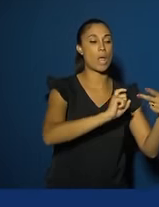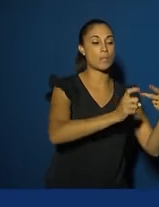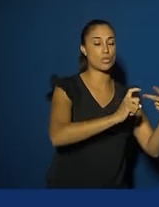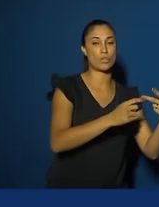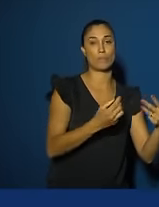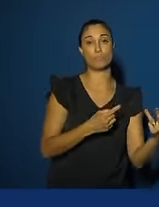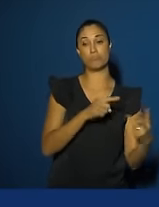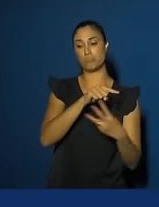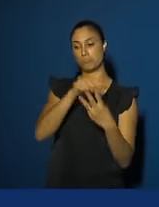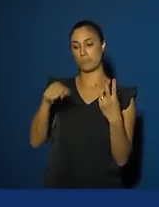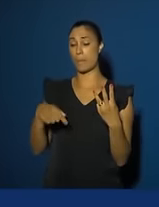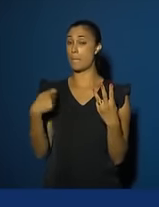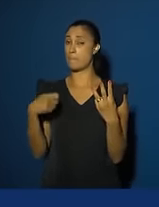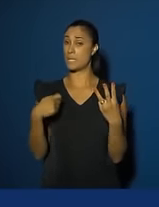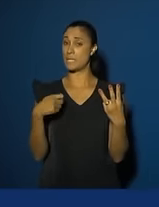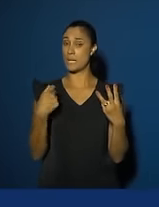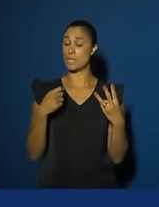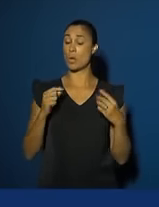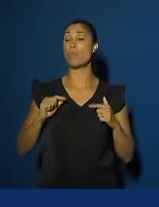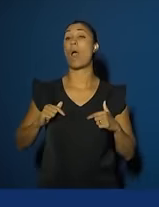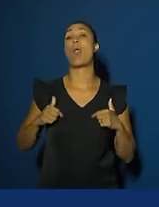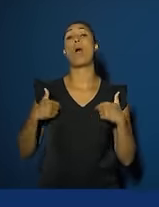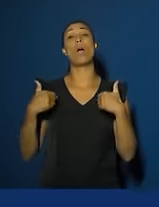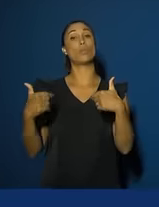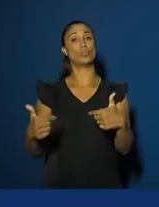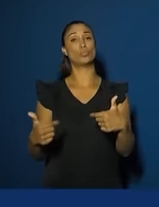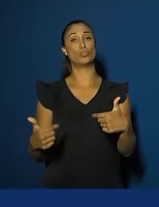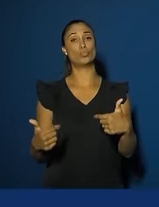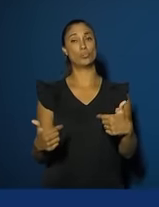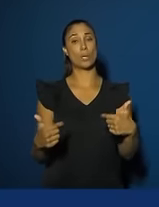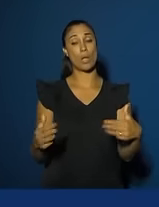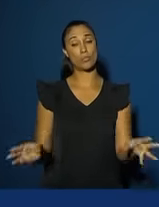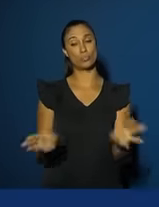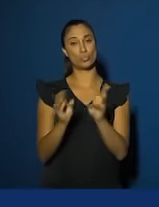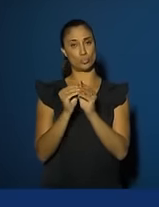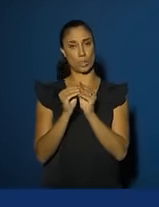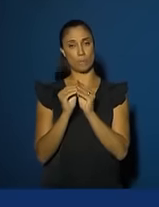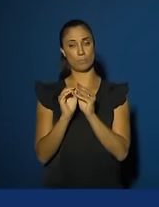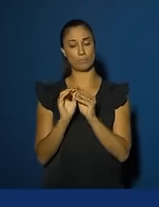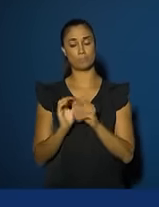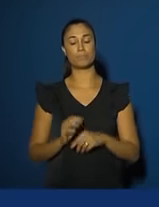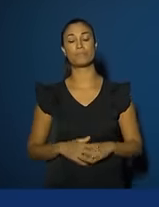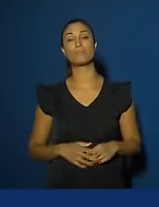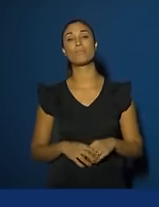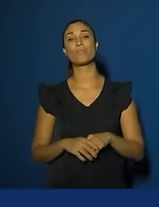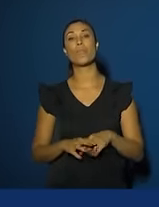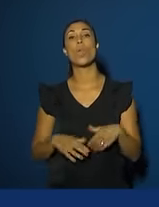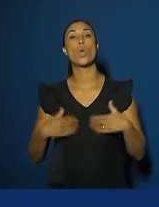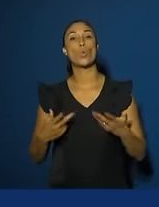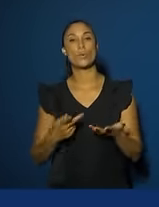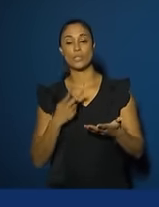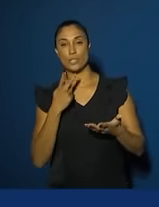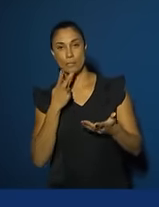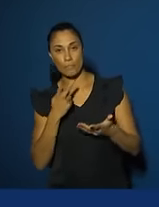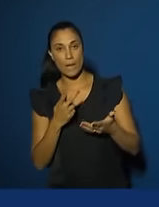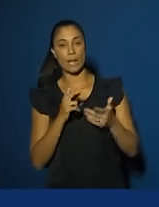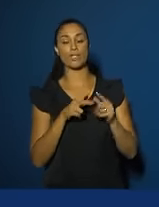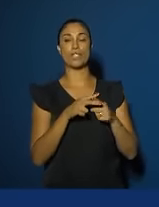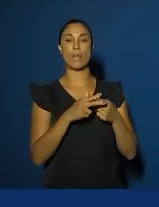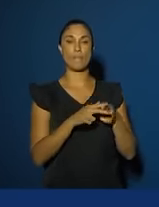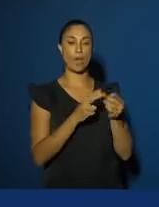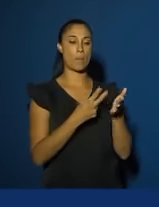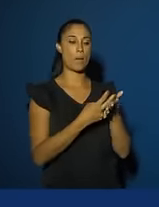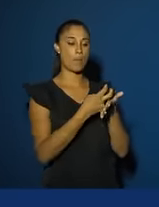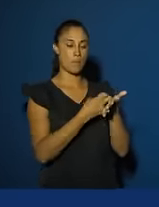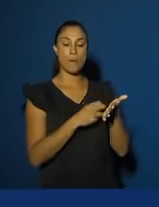precisam reforçar suas ações né Eh nós não quando a gente fala em reforma tributária